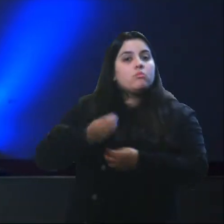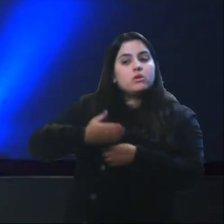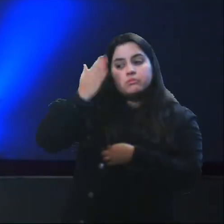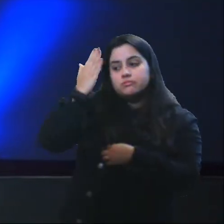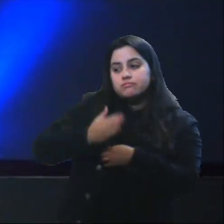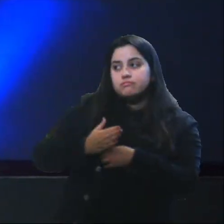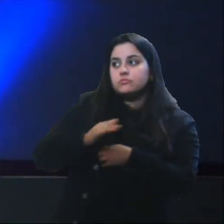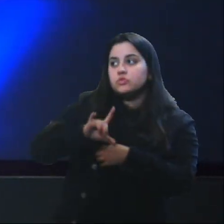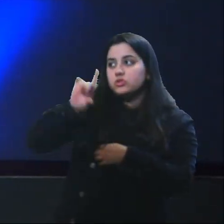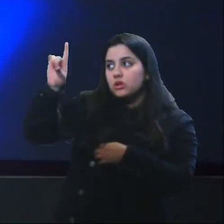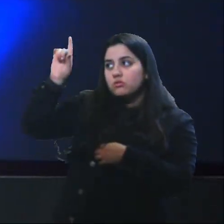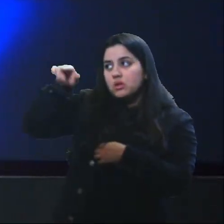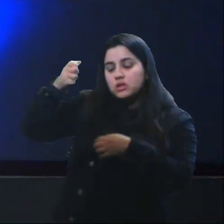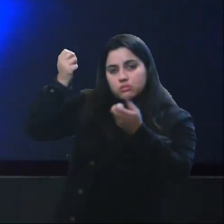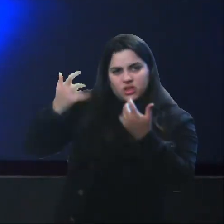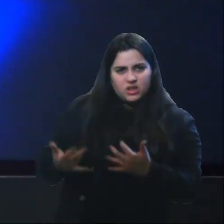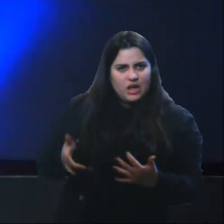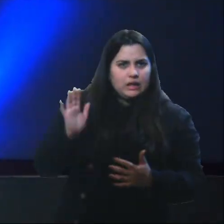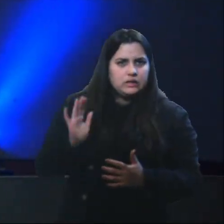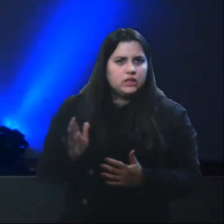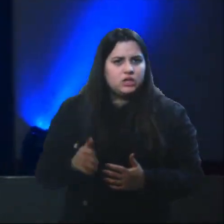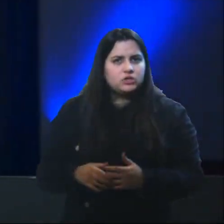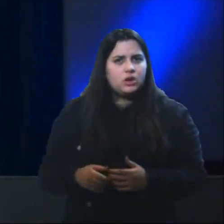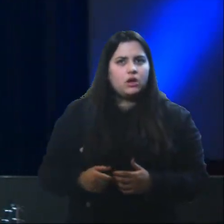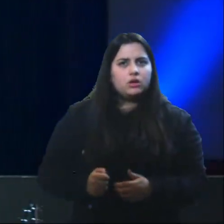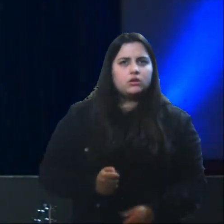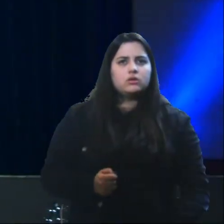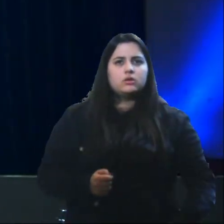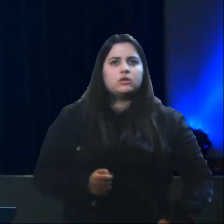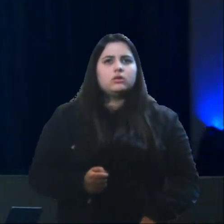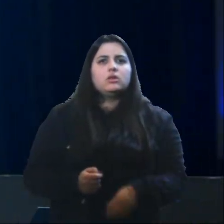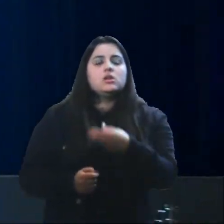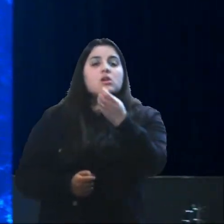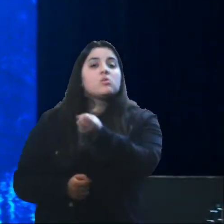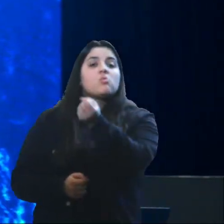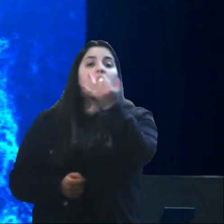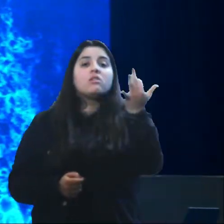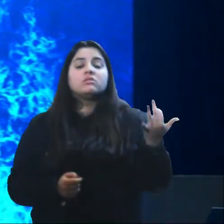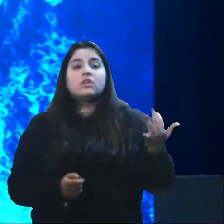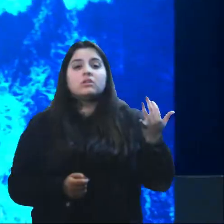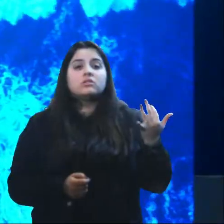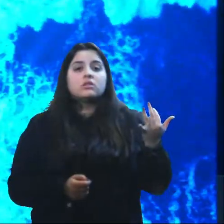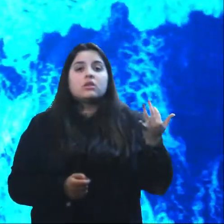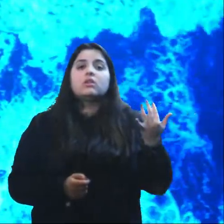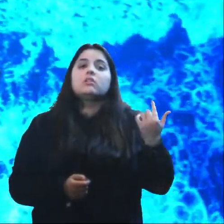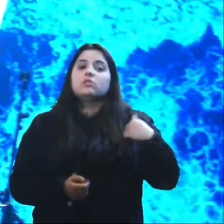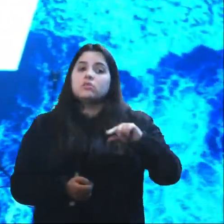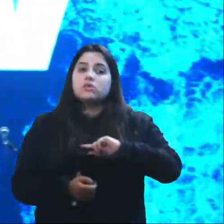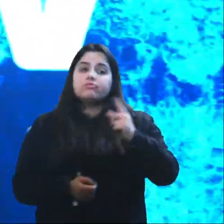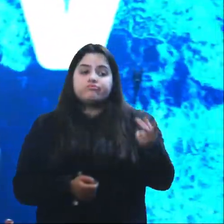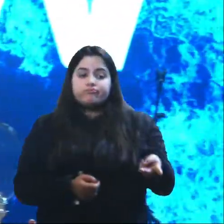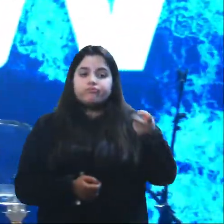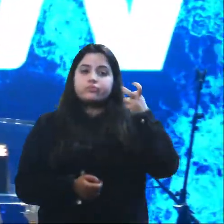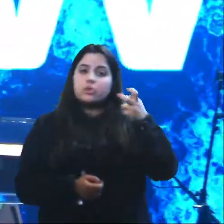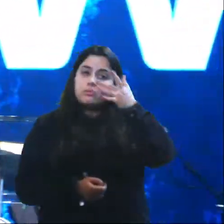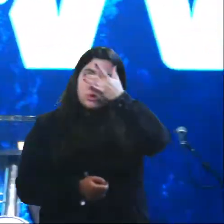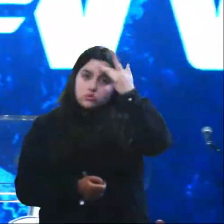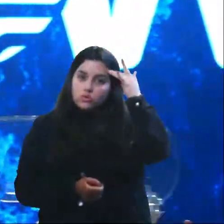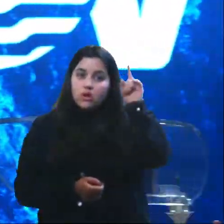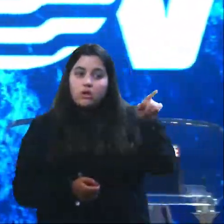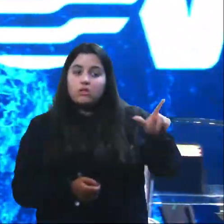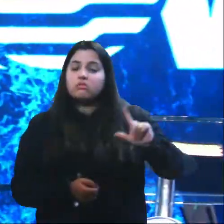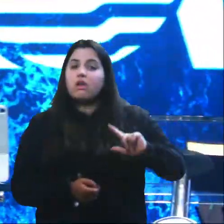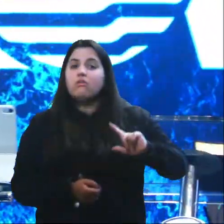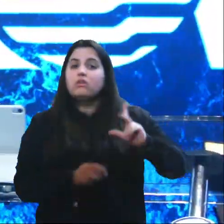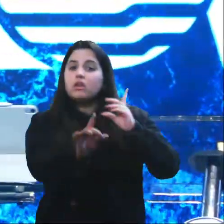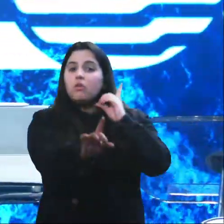descrita? Quantas vezes no Antigo Testamento a gente vê pessoas que tiveram encontros com a presença de Deus